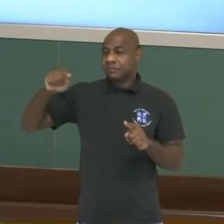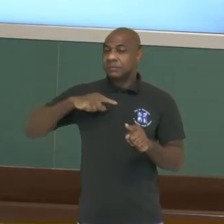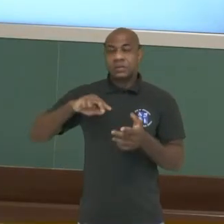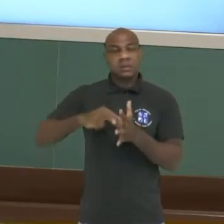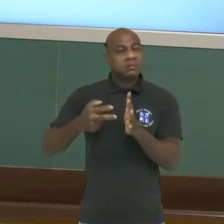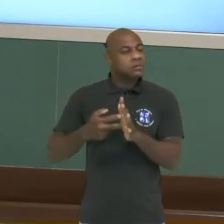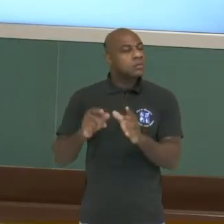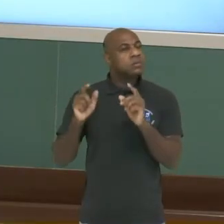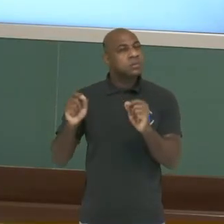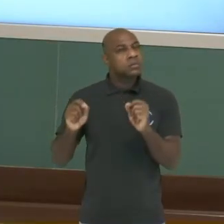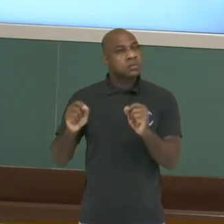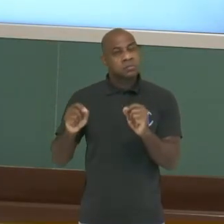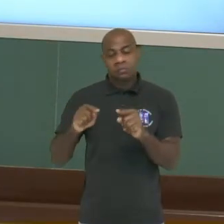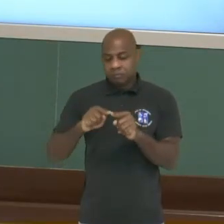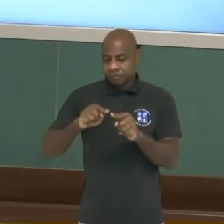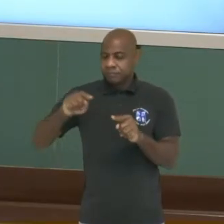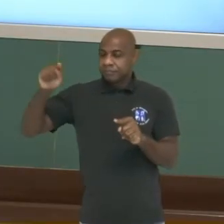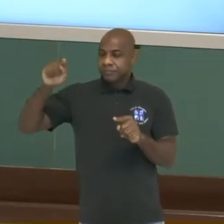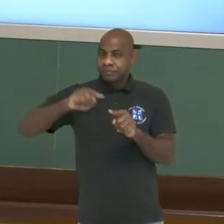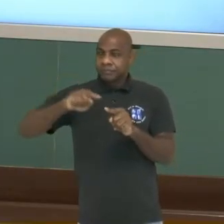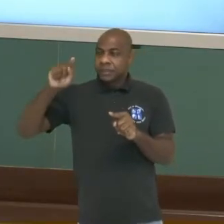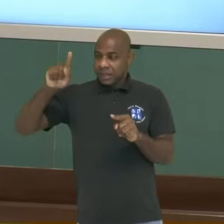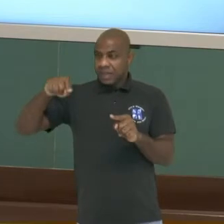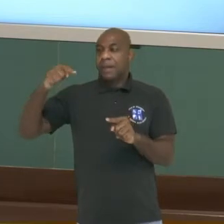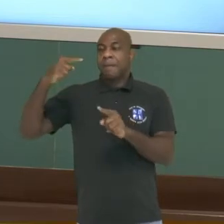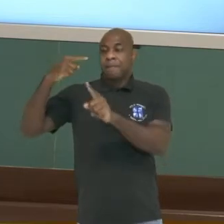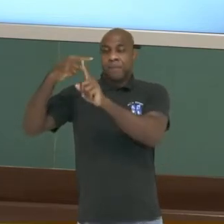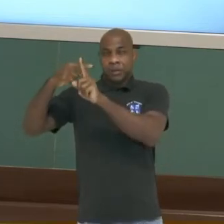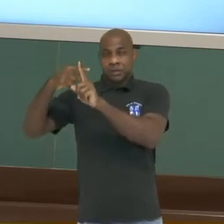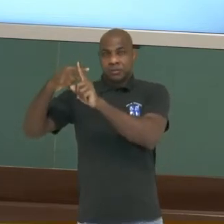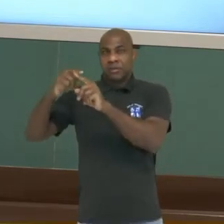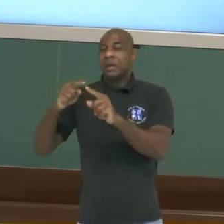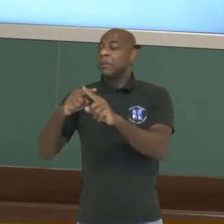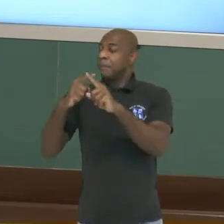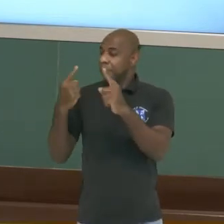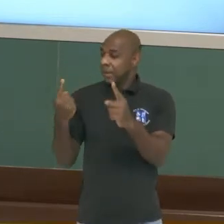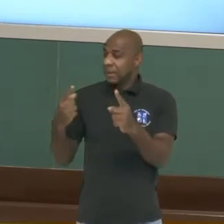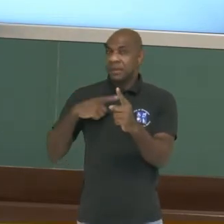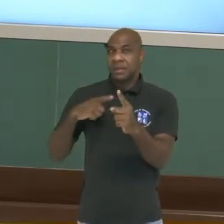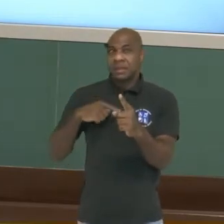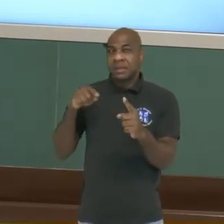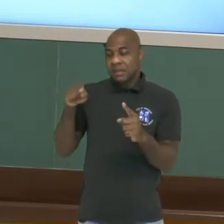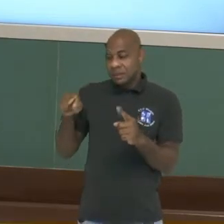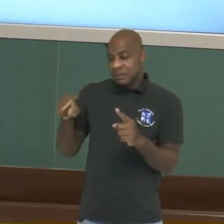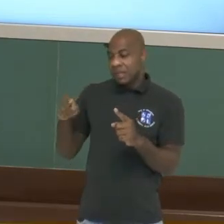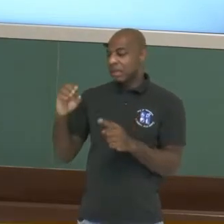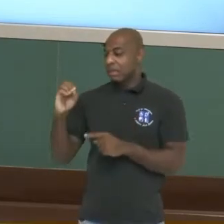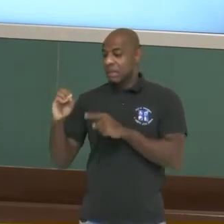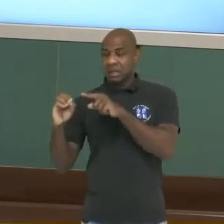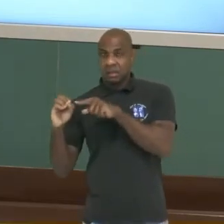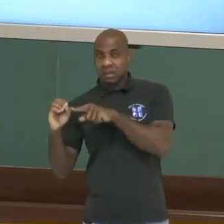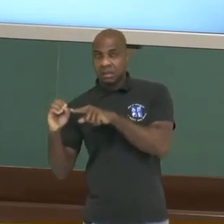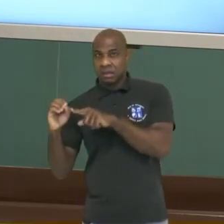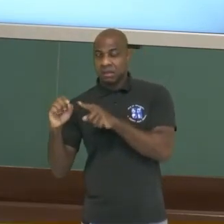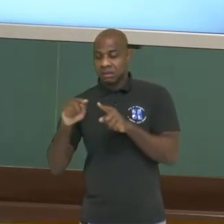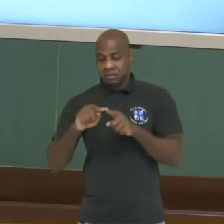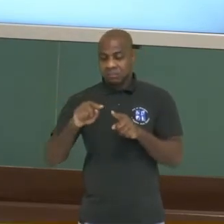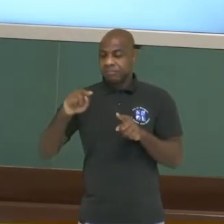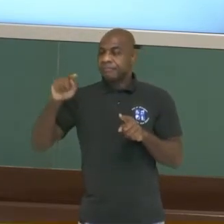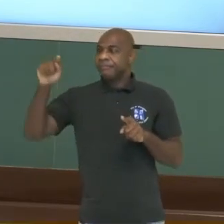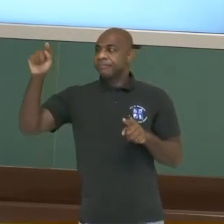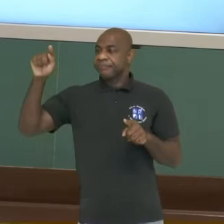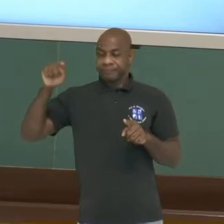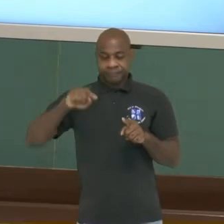significa que o coeficiente angular é positivo. Mas aqui poderia estar passando por P0, uma reta decrescente, o